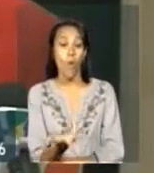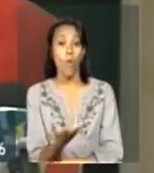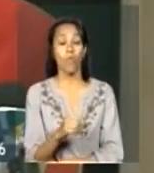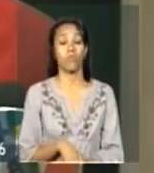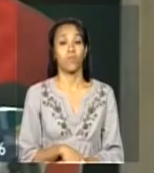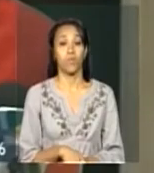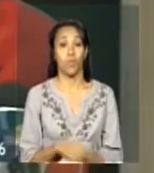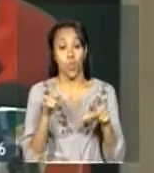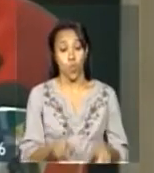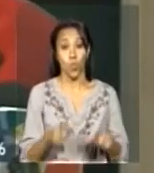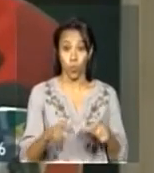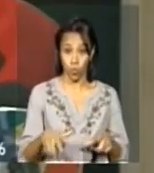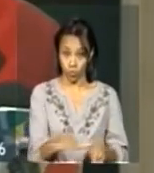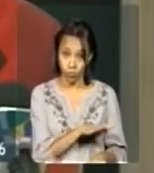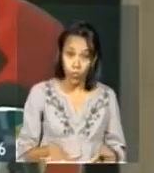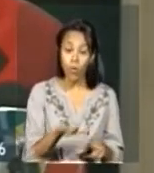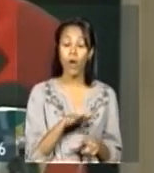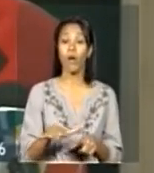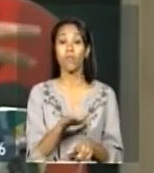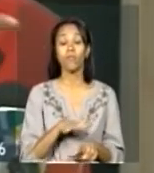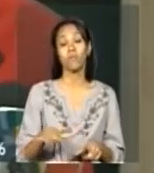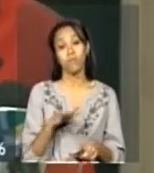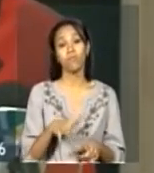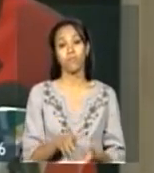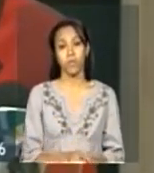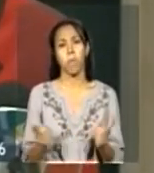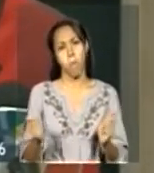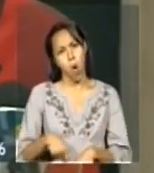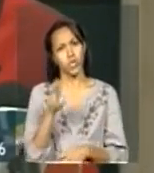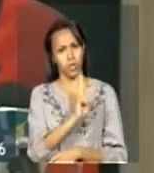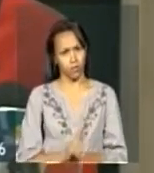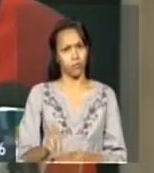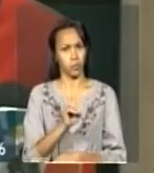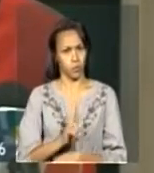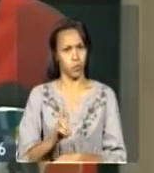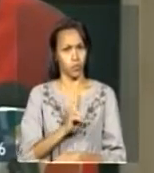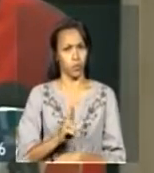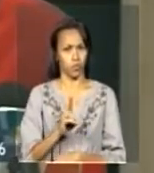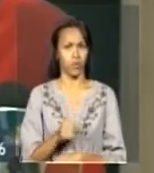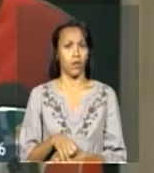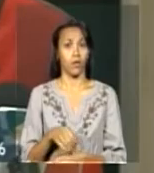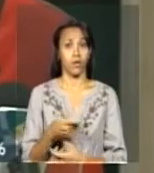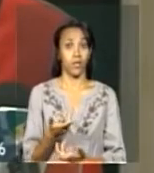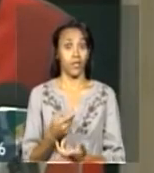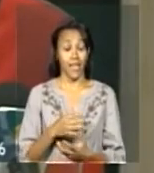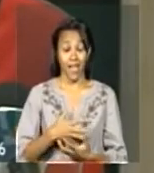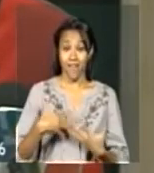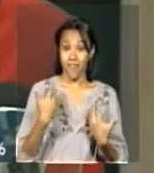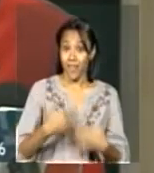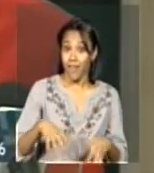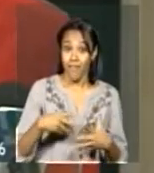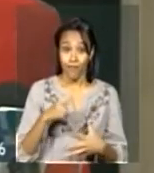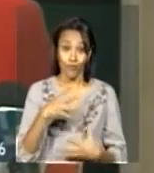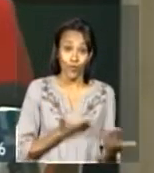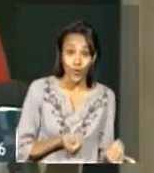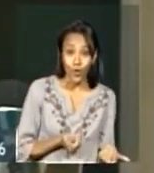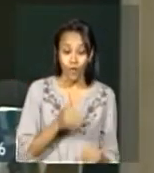local de uso muito virtuoso da energia que todo jovem, toda criança